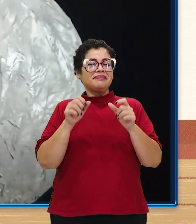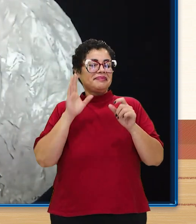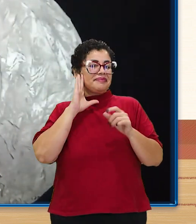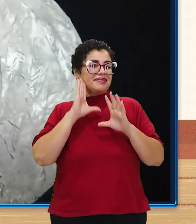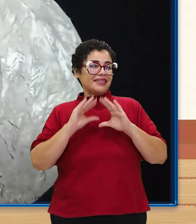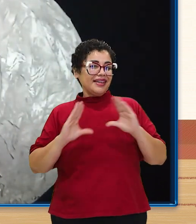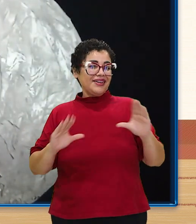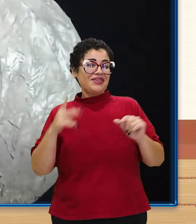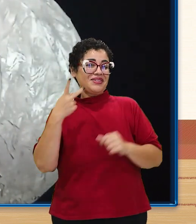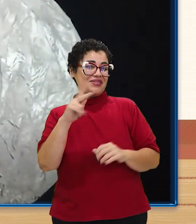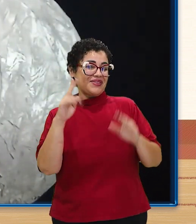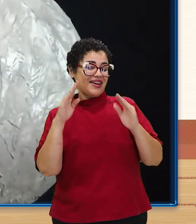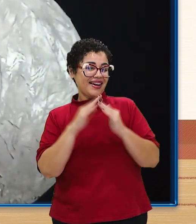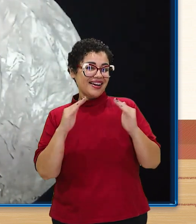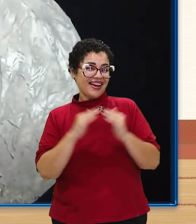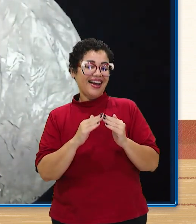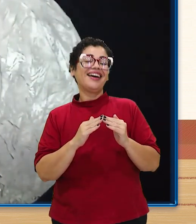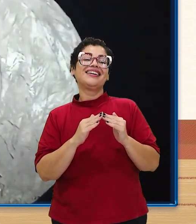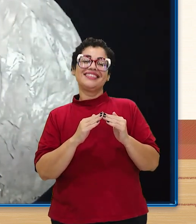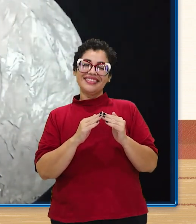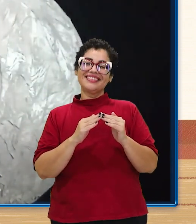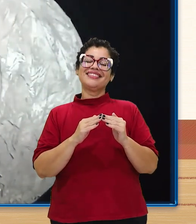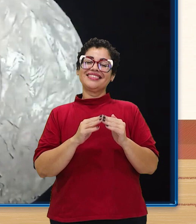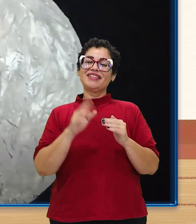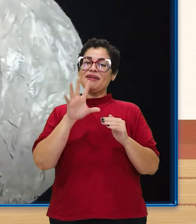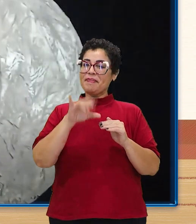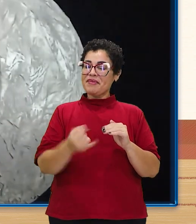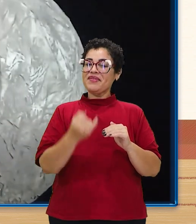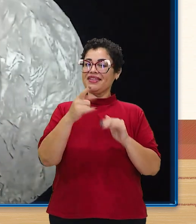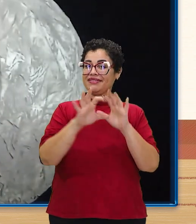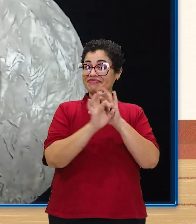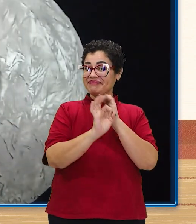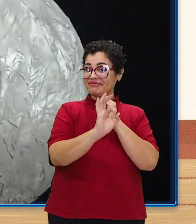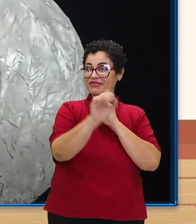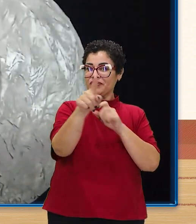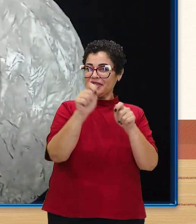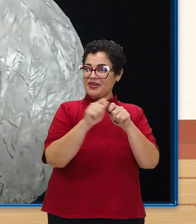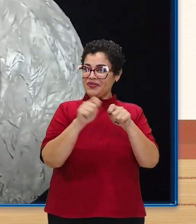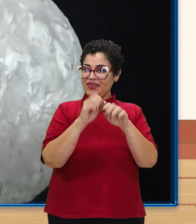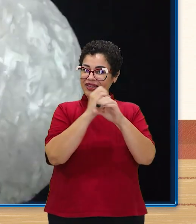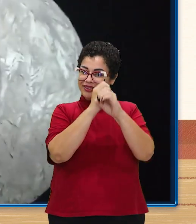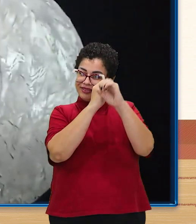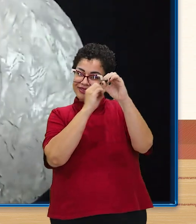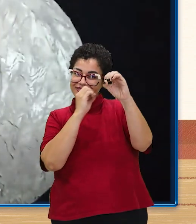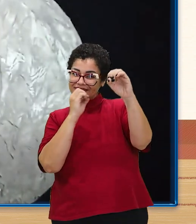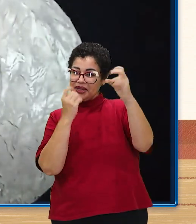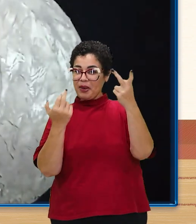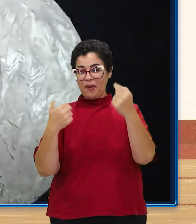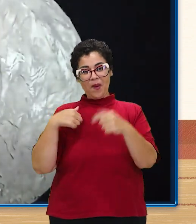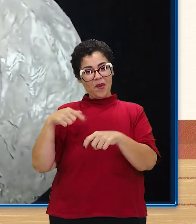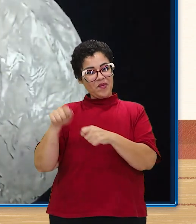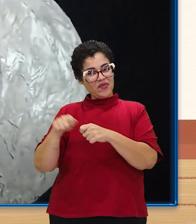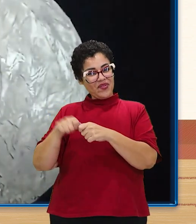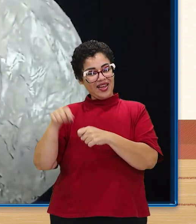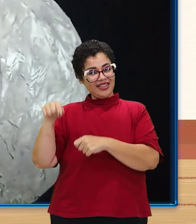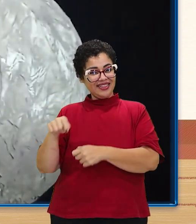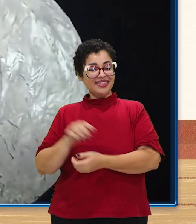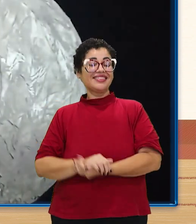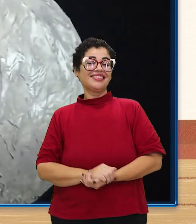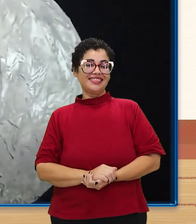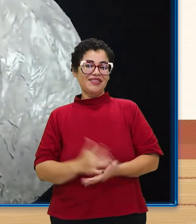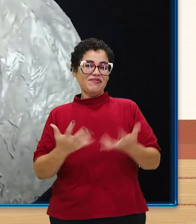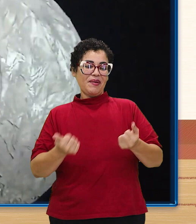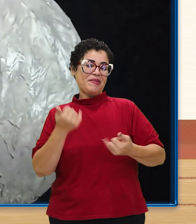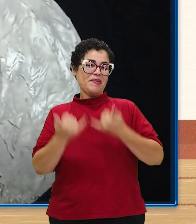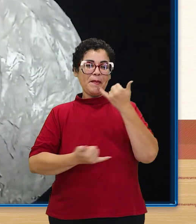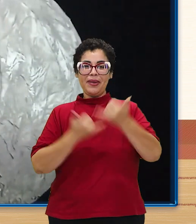bem aconchegante aí na sua casa. Pegue a sua luneta que você construiu, assim como a minha, e